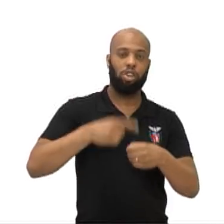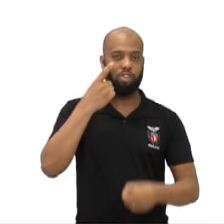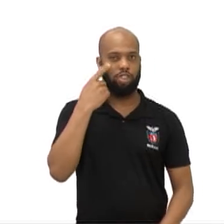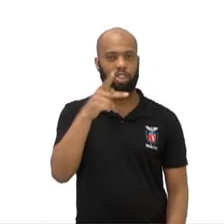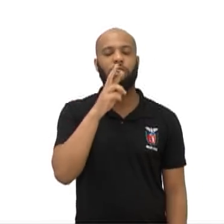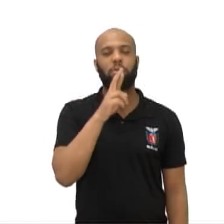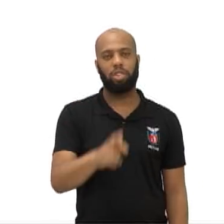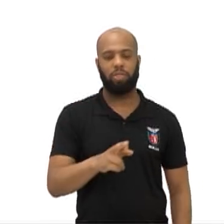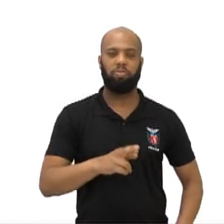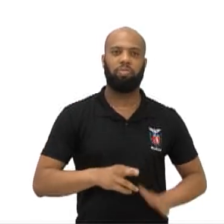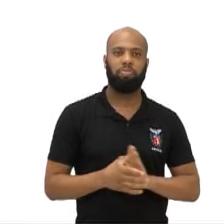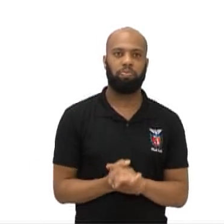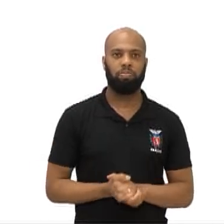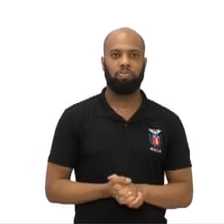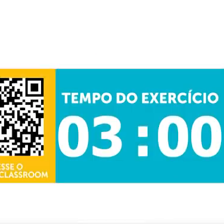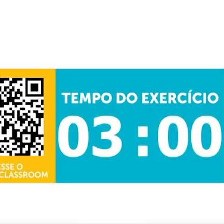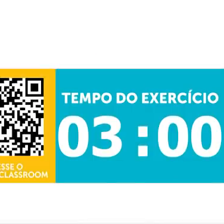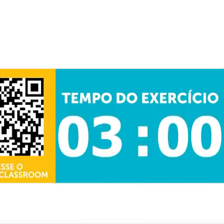para conferir.